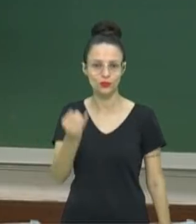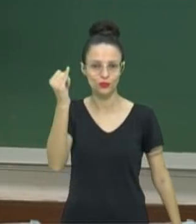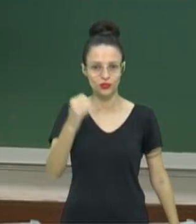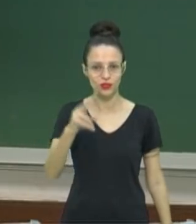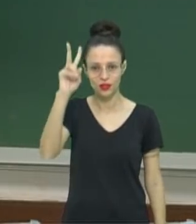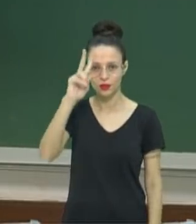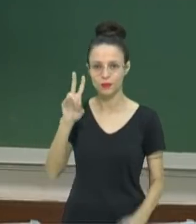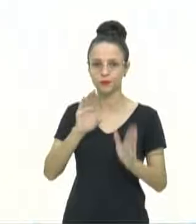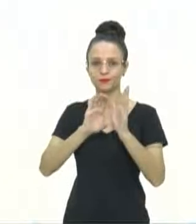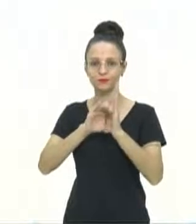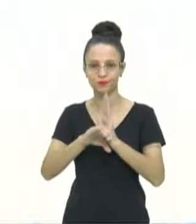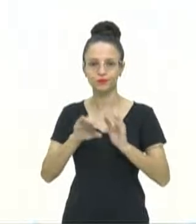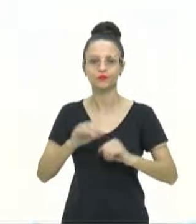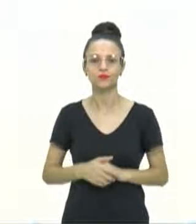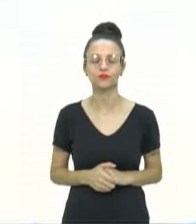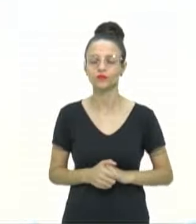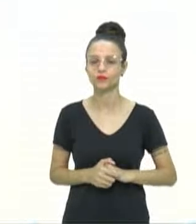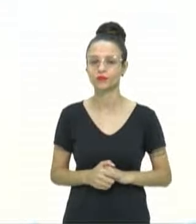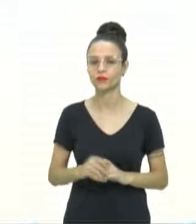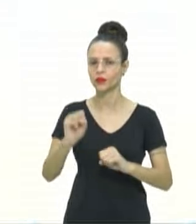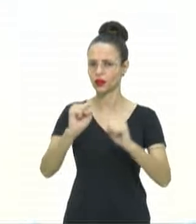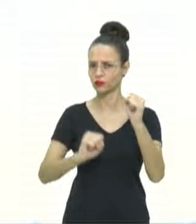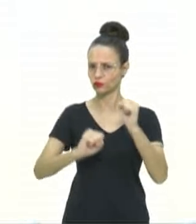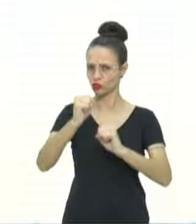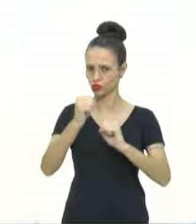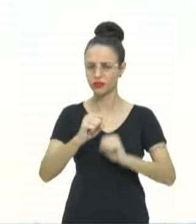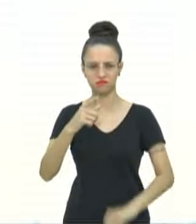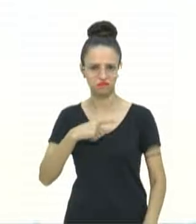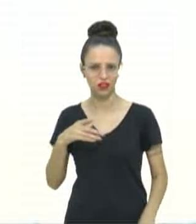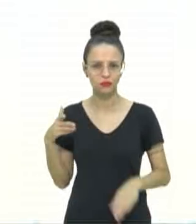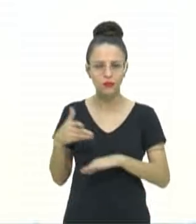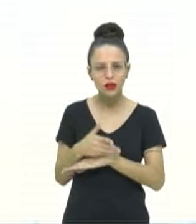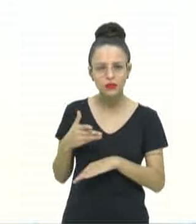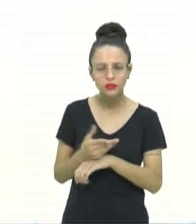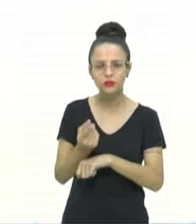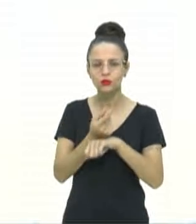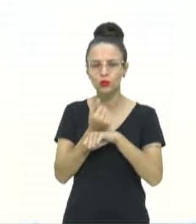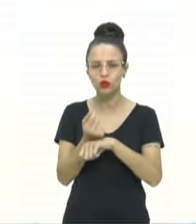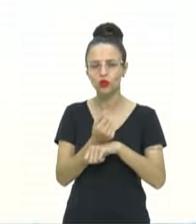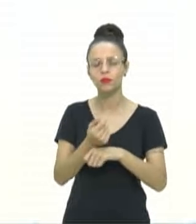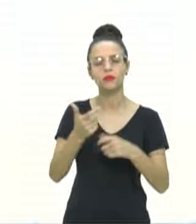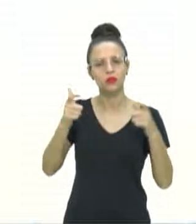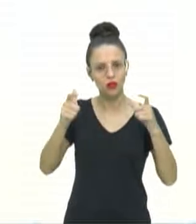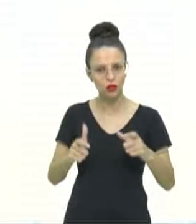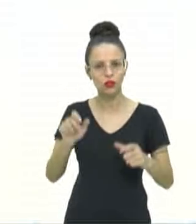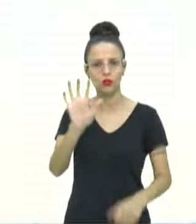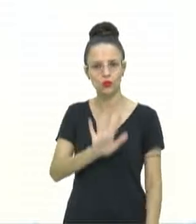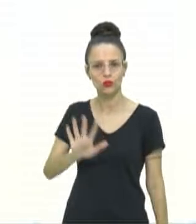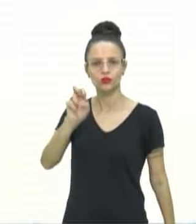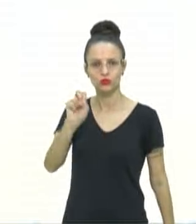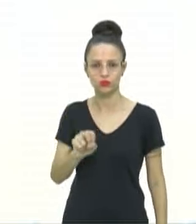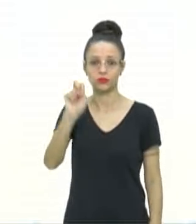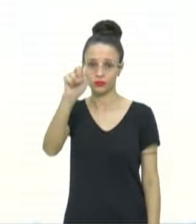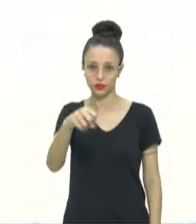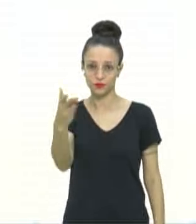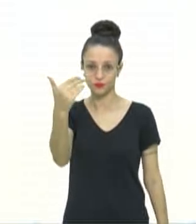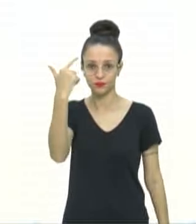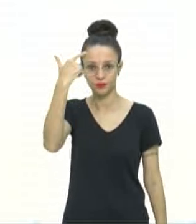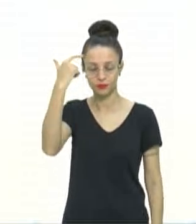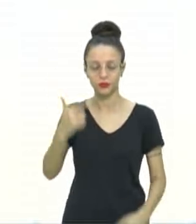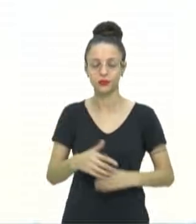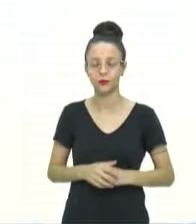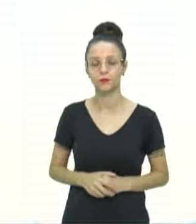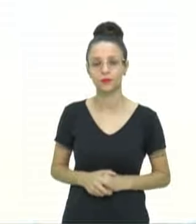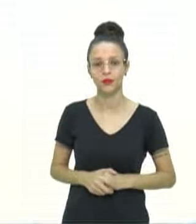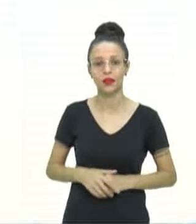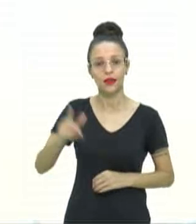conceitos. Indústria. Será que a indústria tem participação ali na economia da região sul? Sim, vamos pensar ali. É a